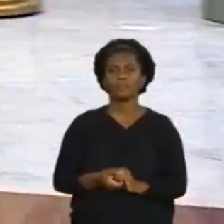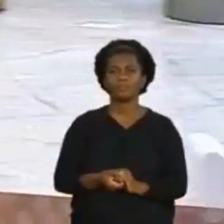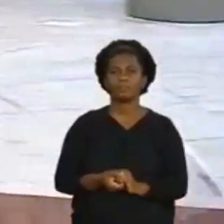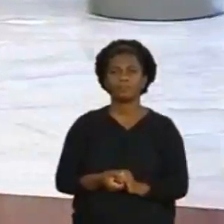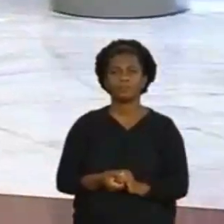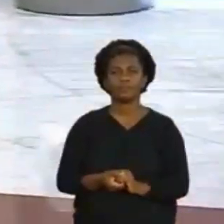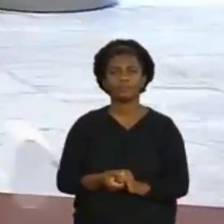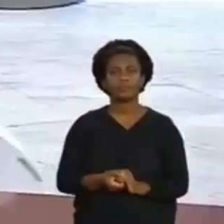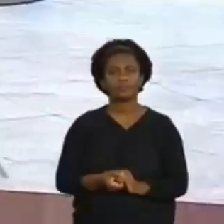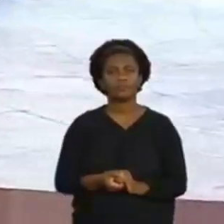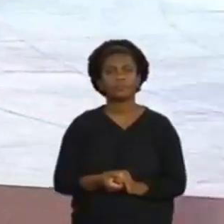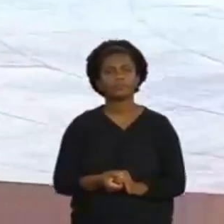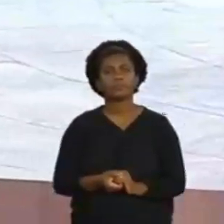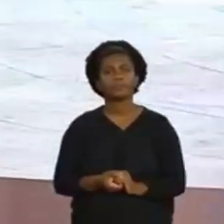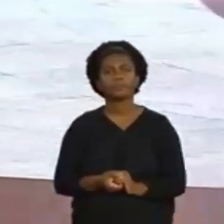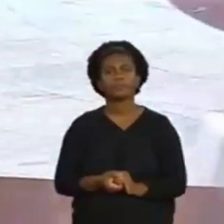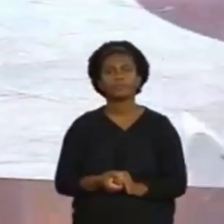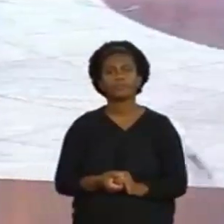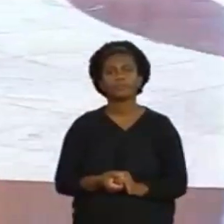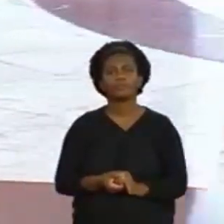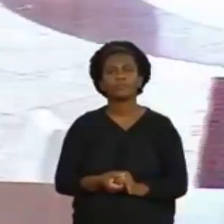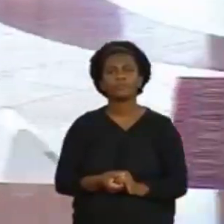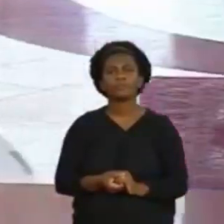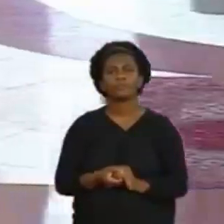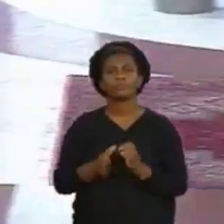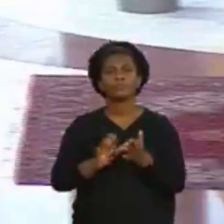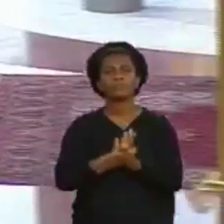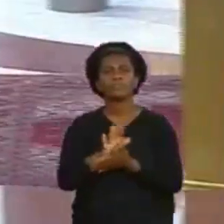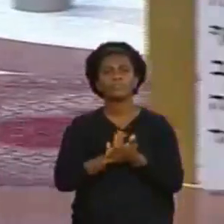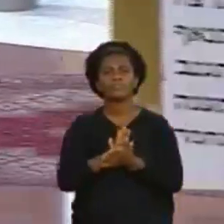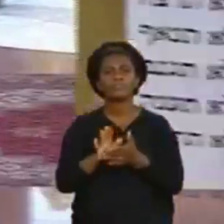Você descansa, nada te deixa